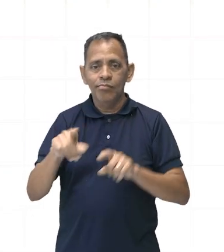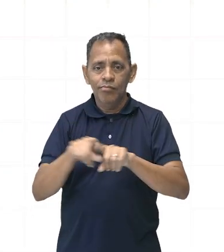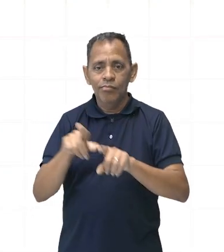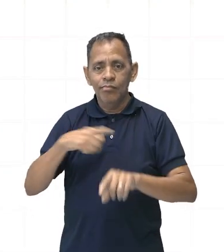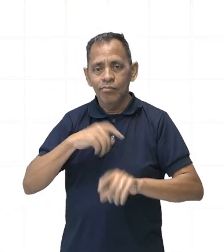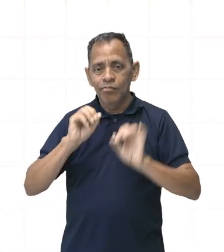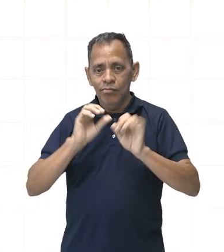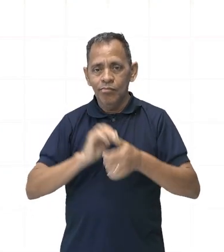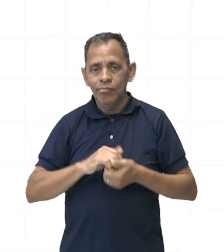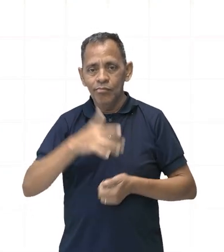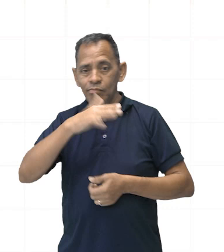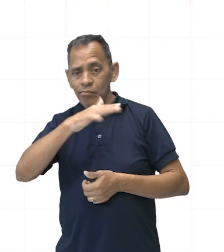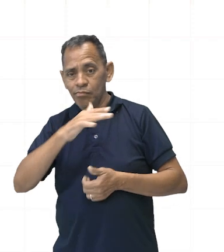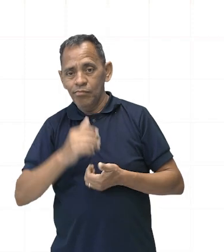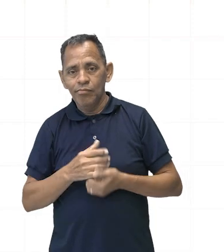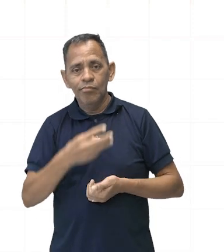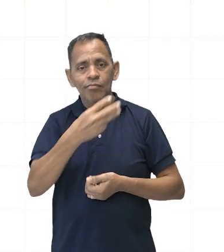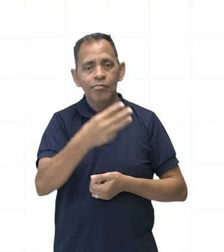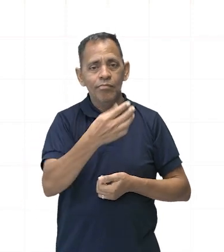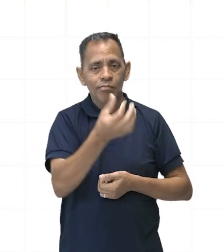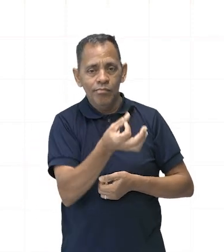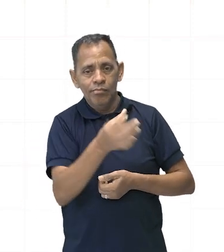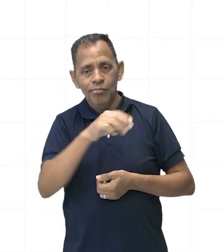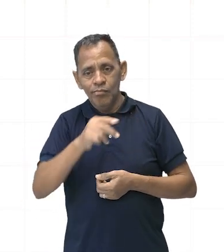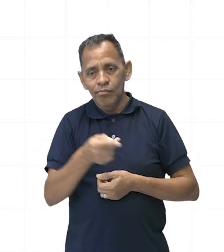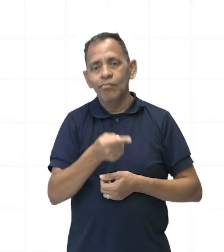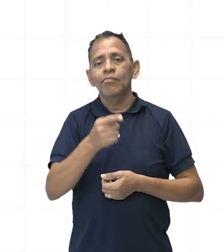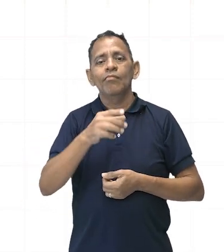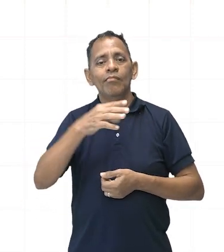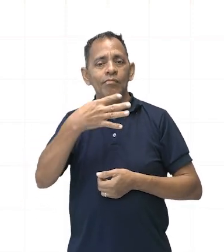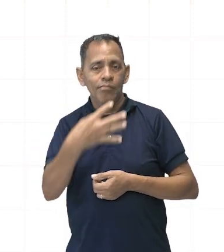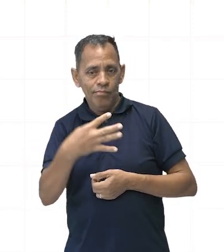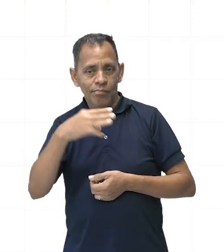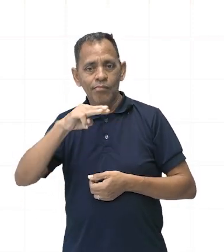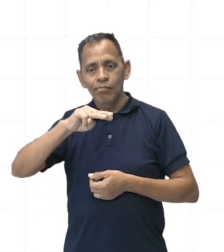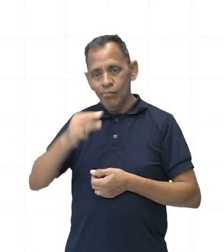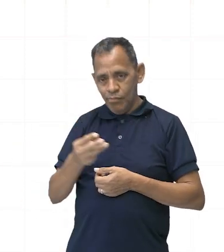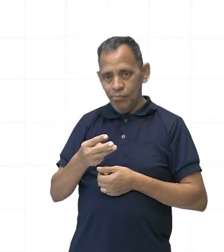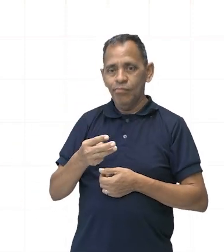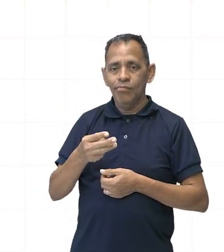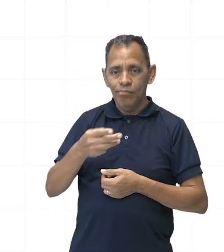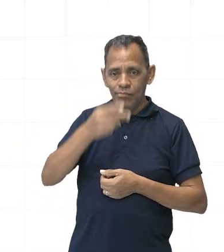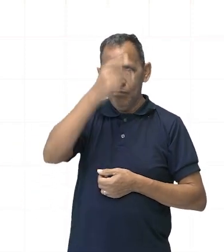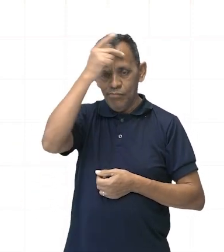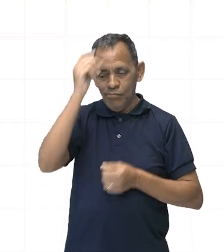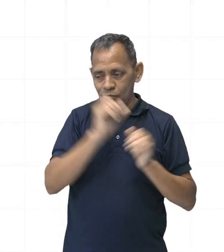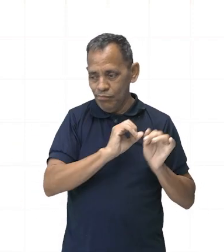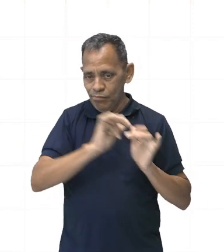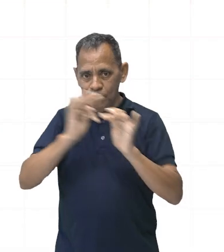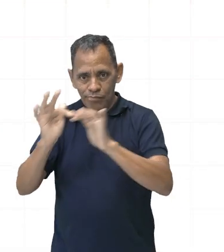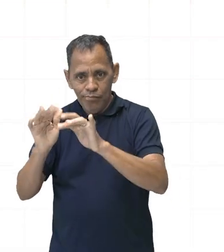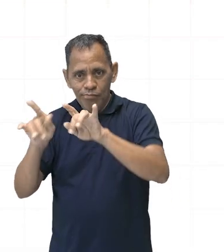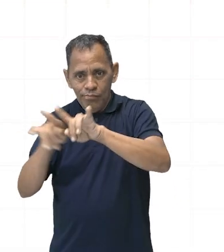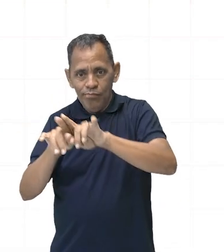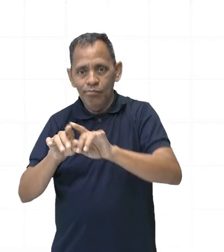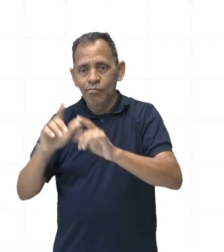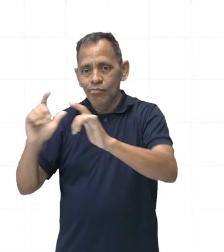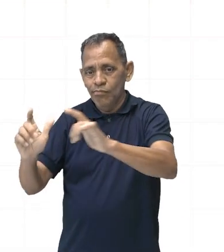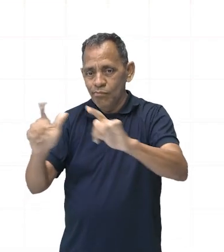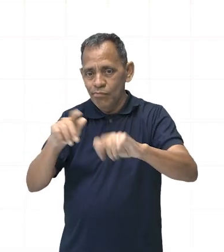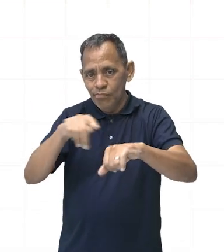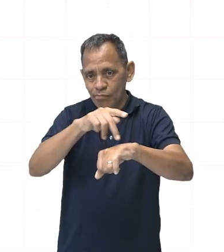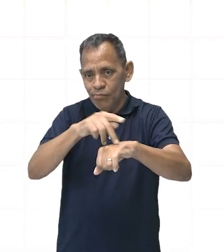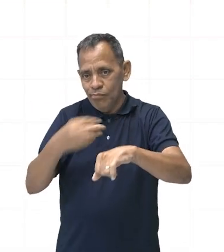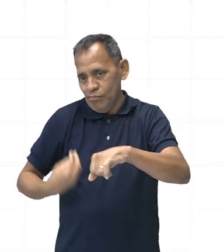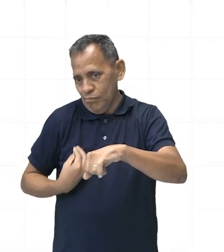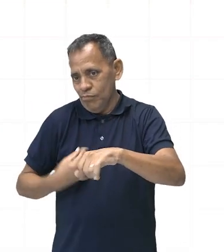né, de 36,4 milhões de refugiados, tá? Além disso, a gente pode